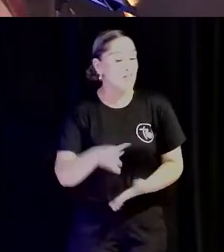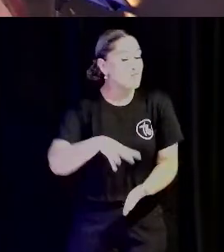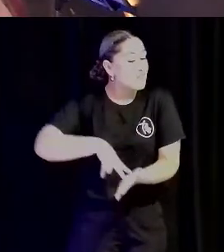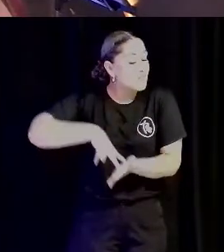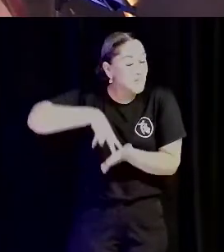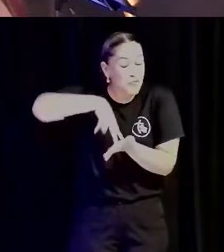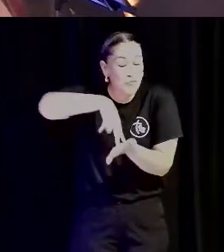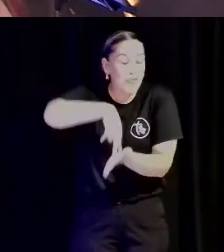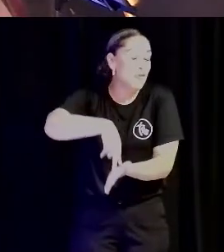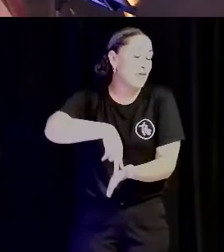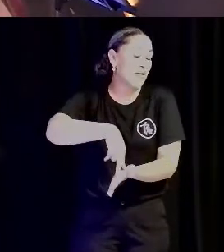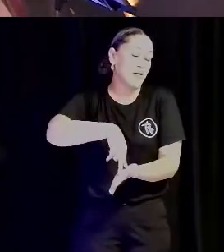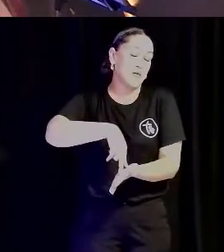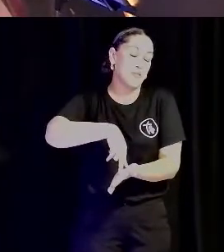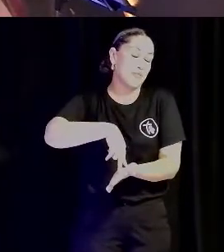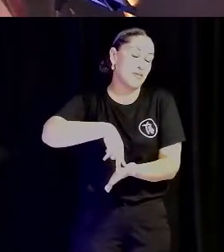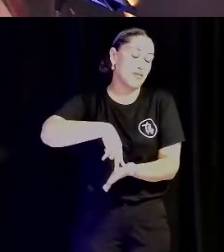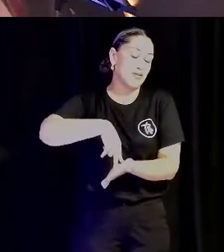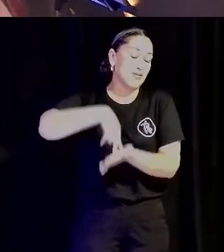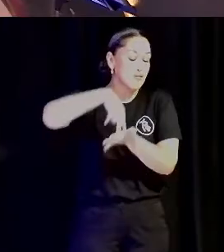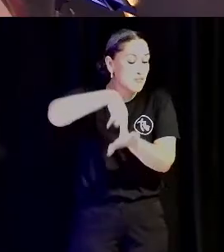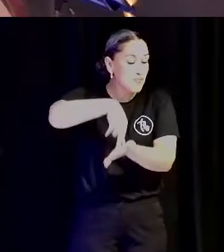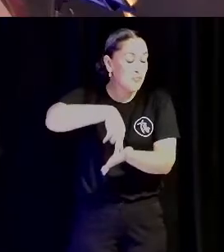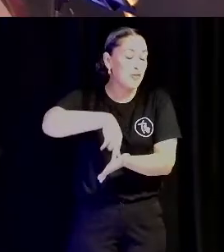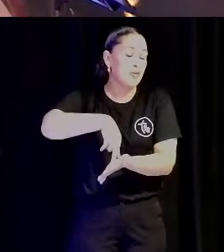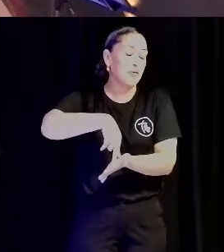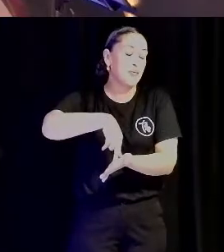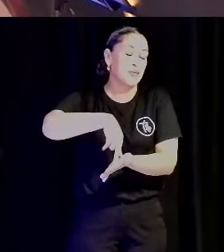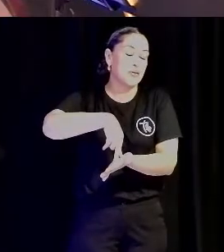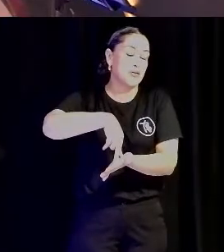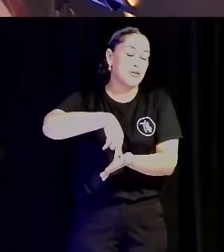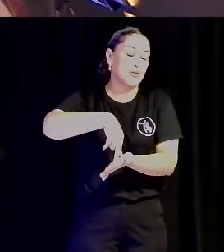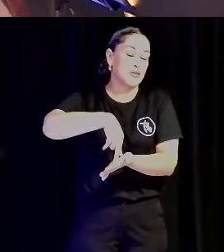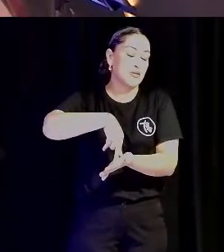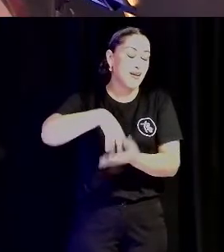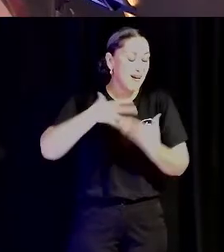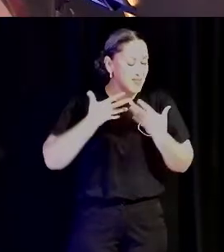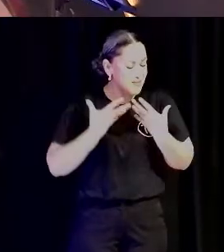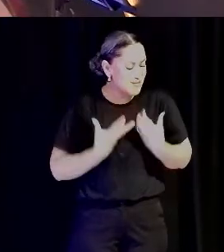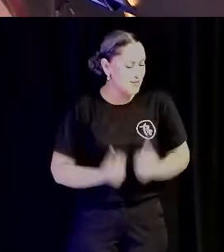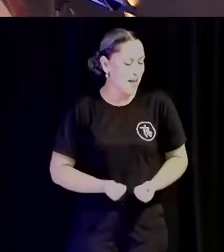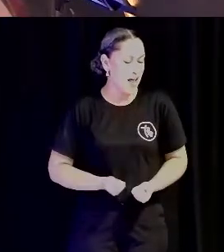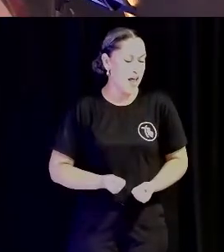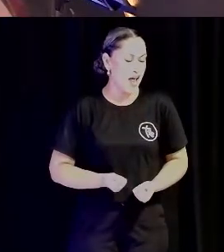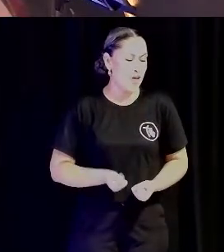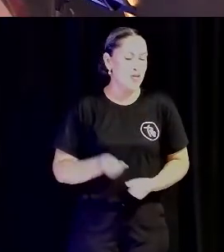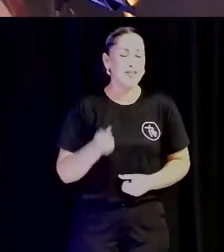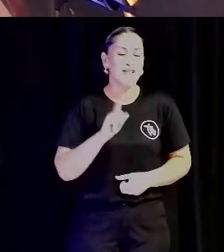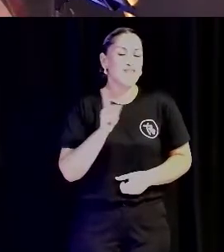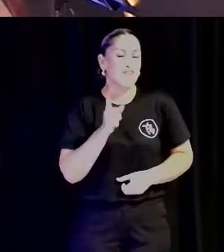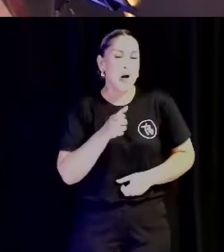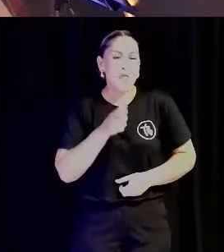Discípulos de Jesus suportam as circunstâncias adversas sem murmuração.